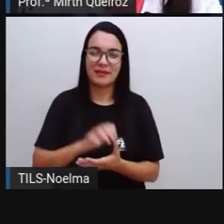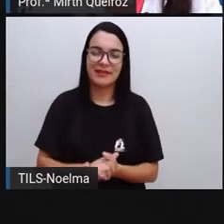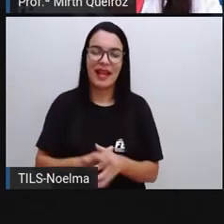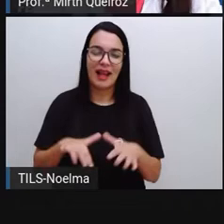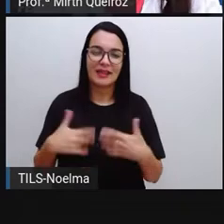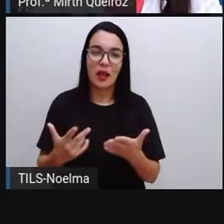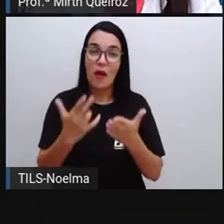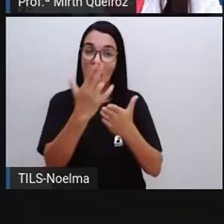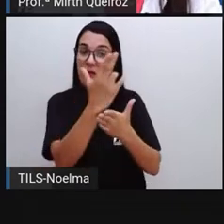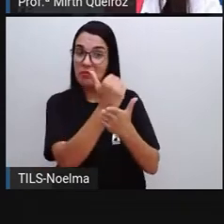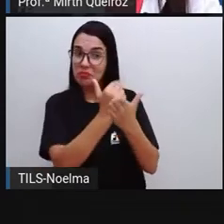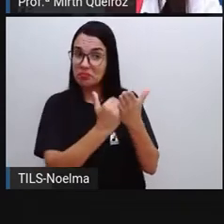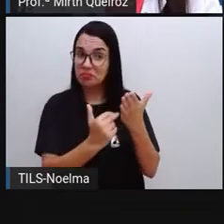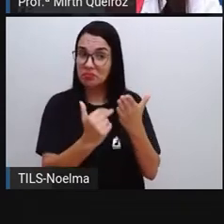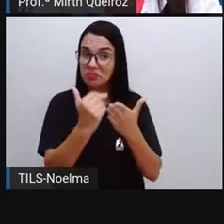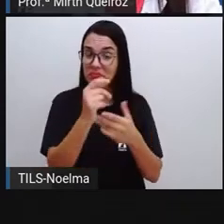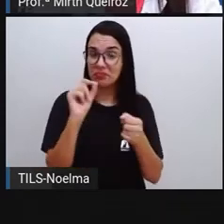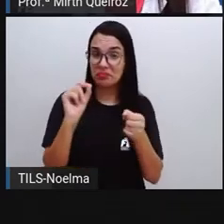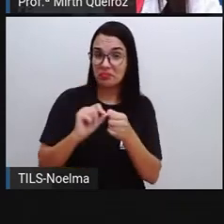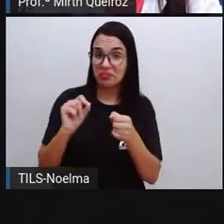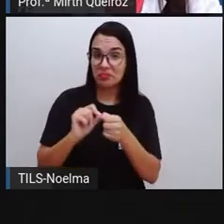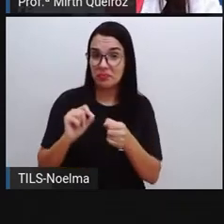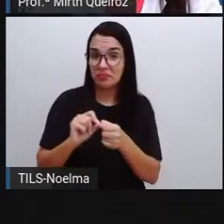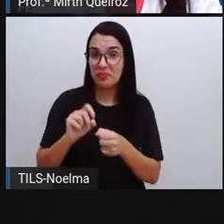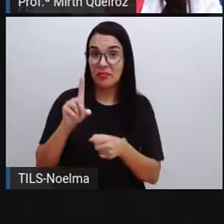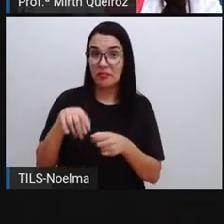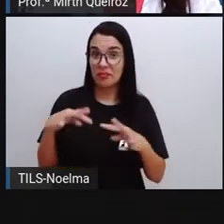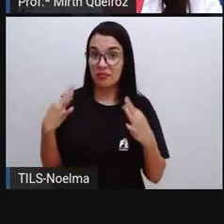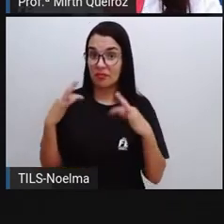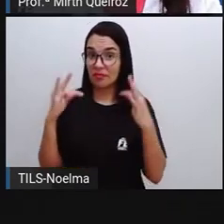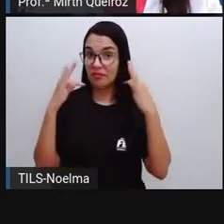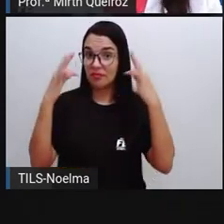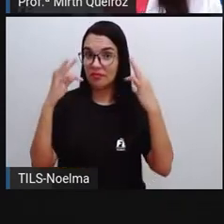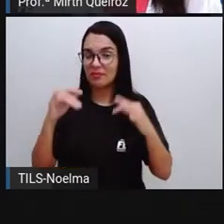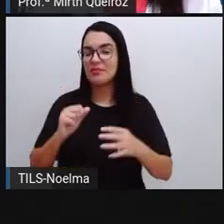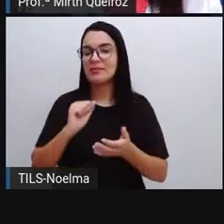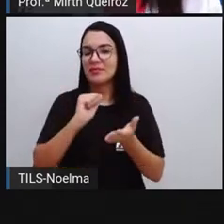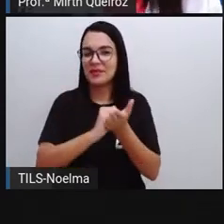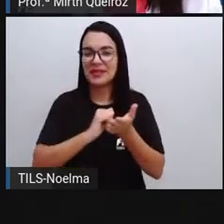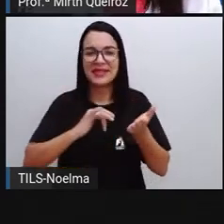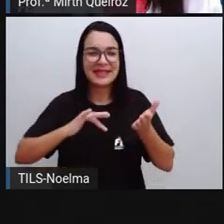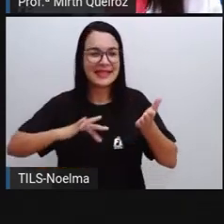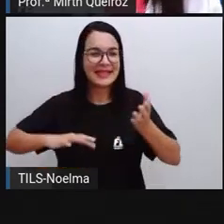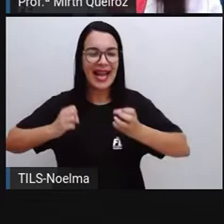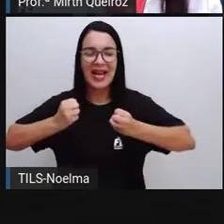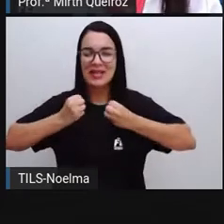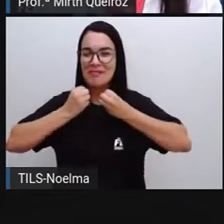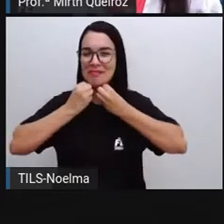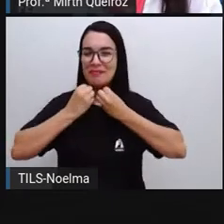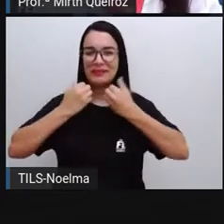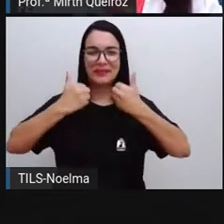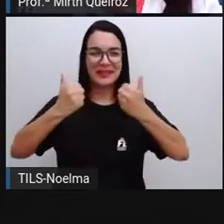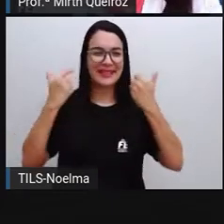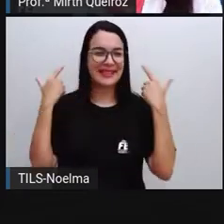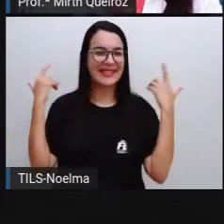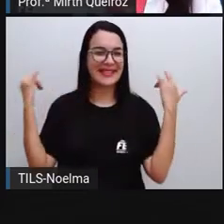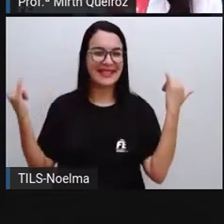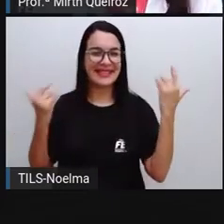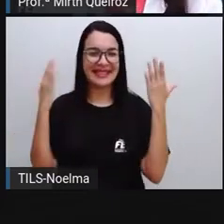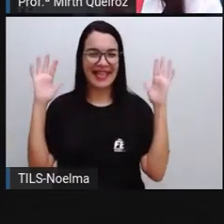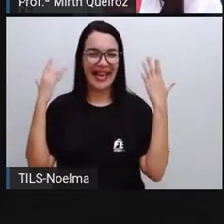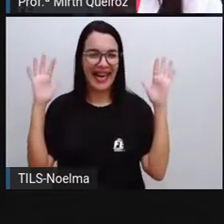Fazer gravuras com essa técnica é uma atividade que é muito, muito divertida e é também